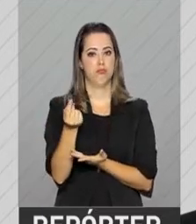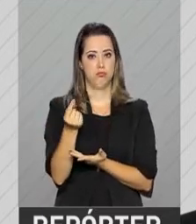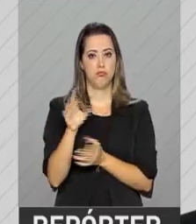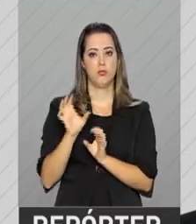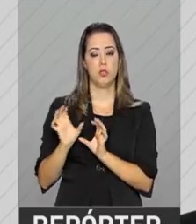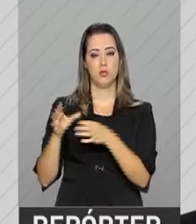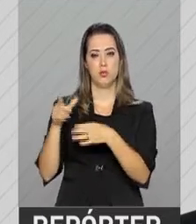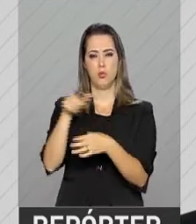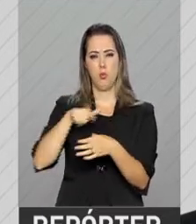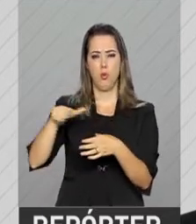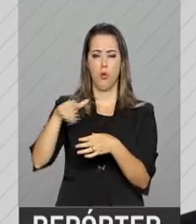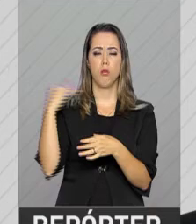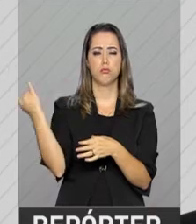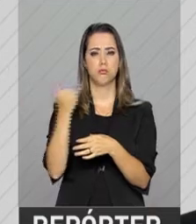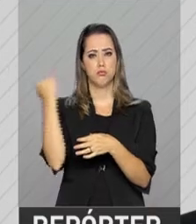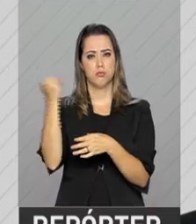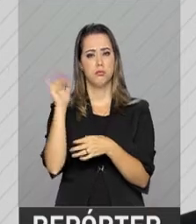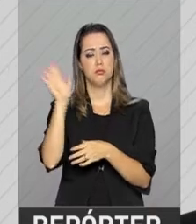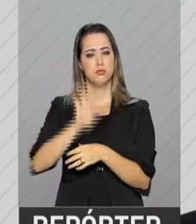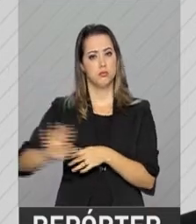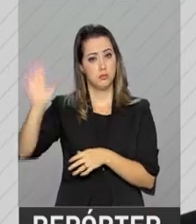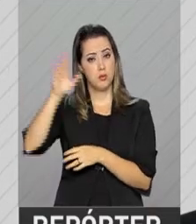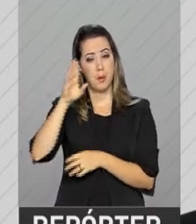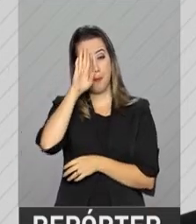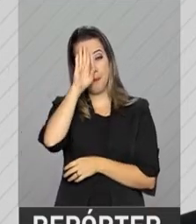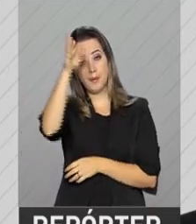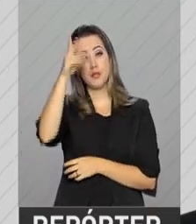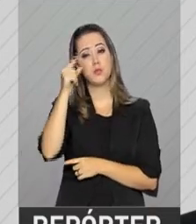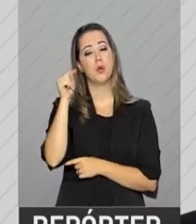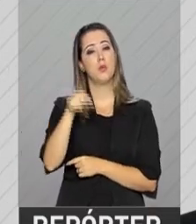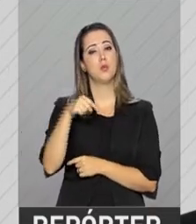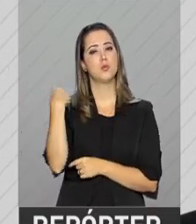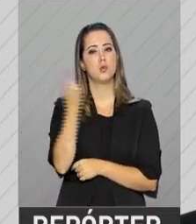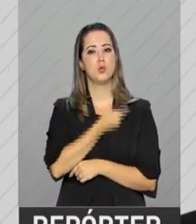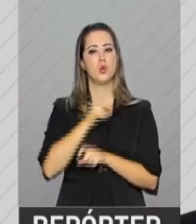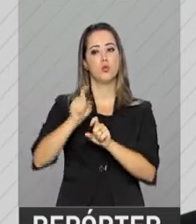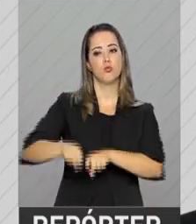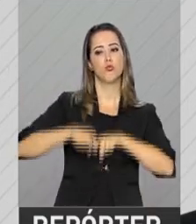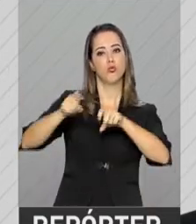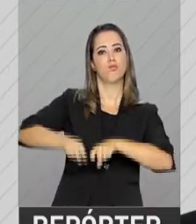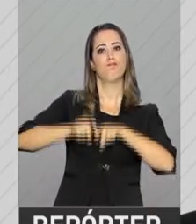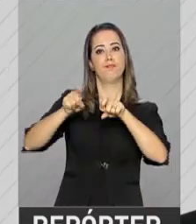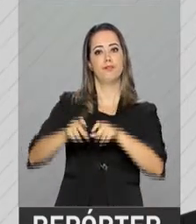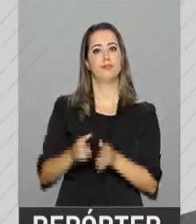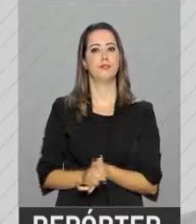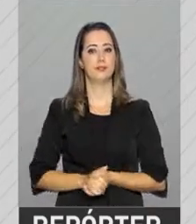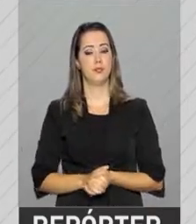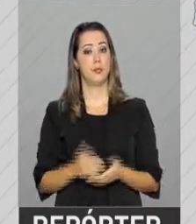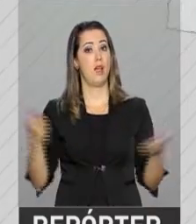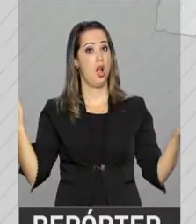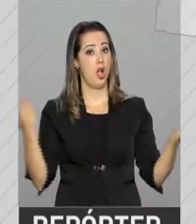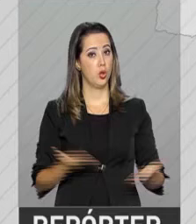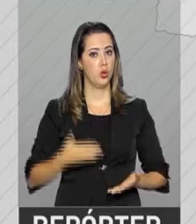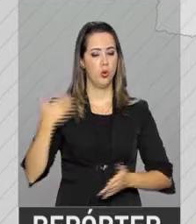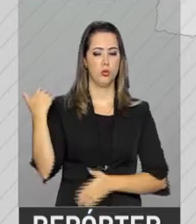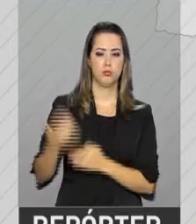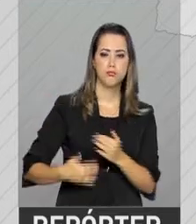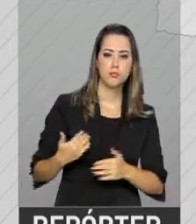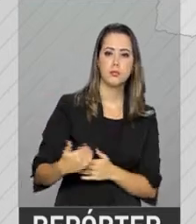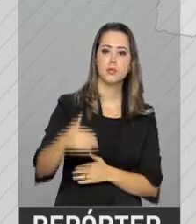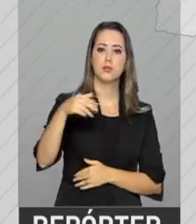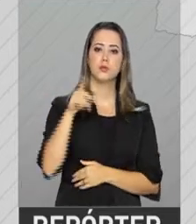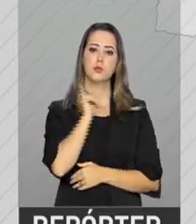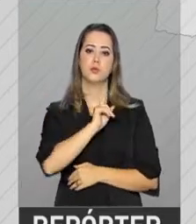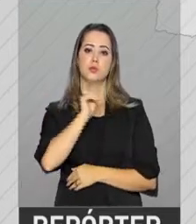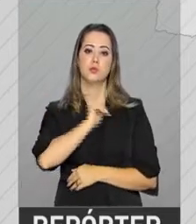essa região tão importante para o país principalmente para o nosso agro negócio agora é avançar em minas gerais